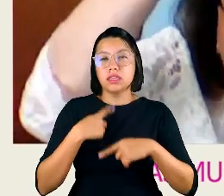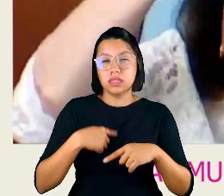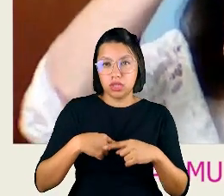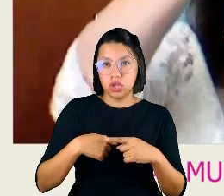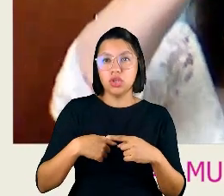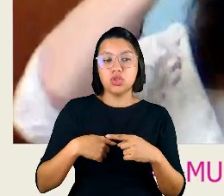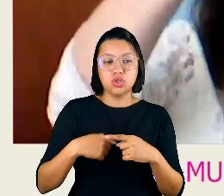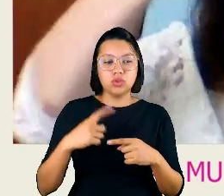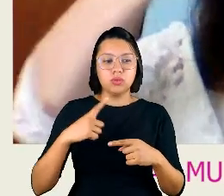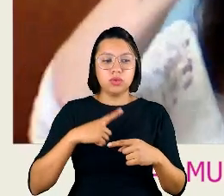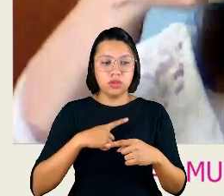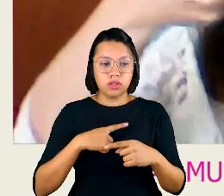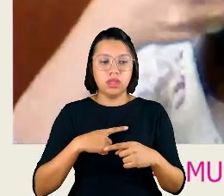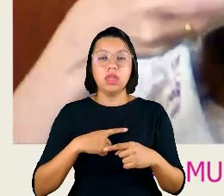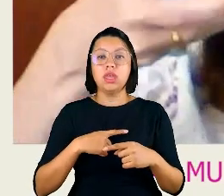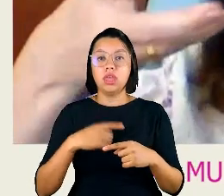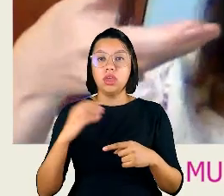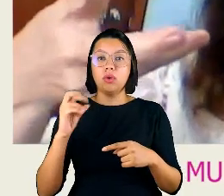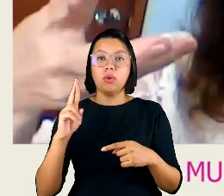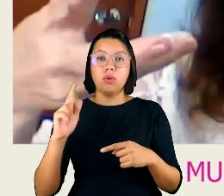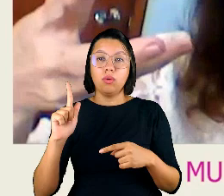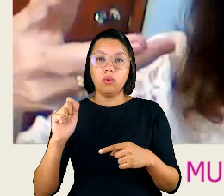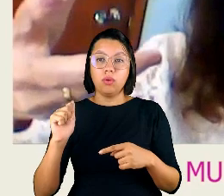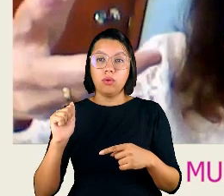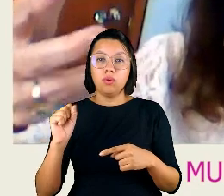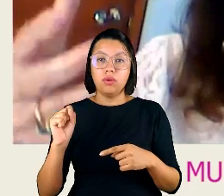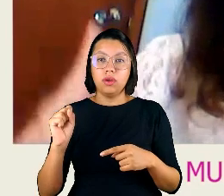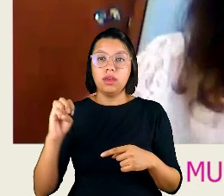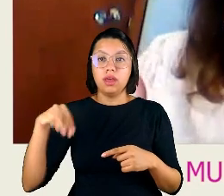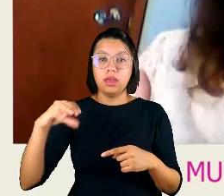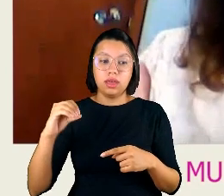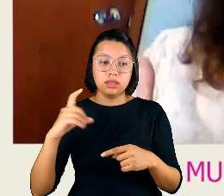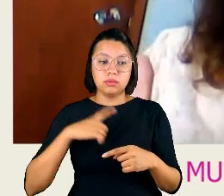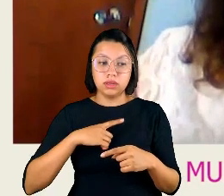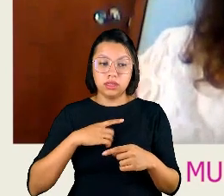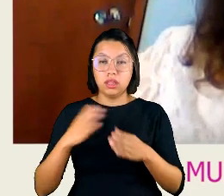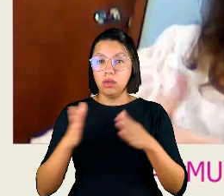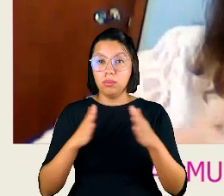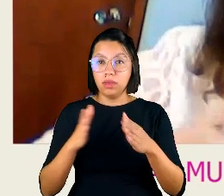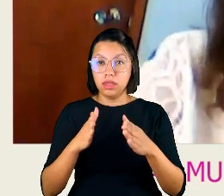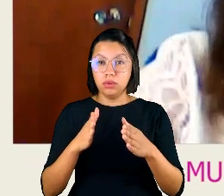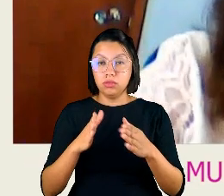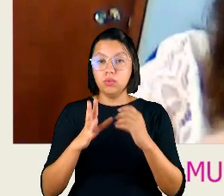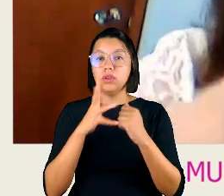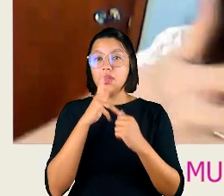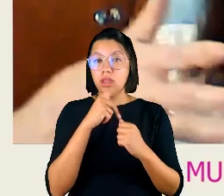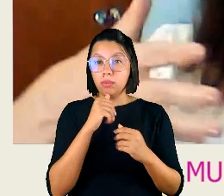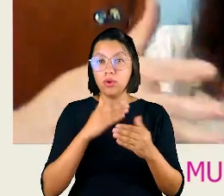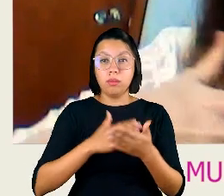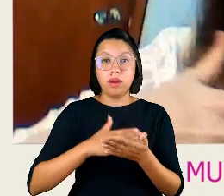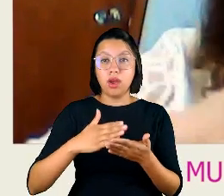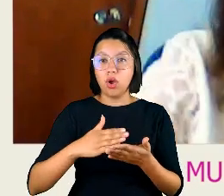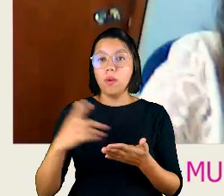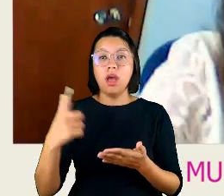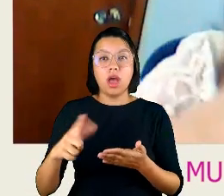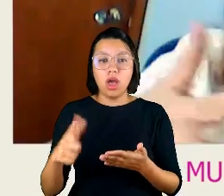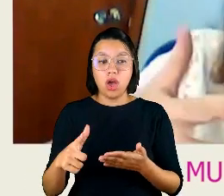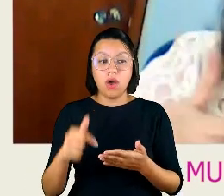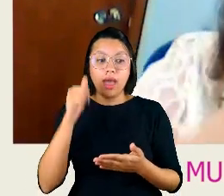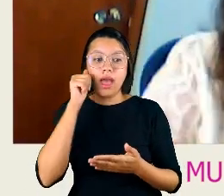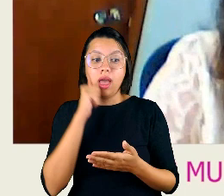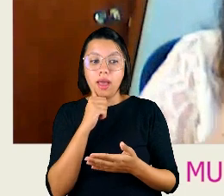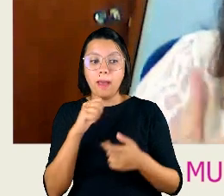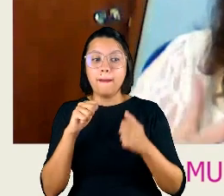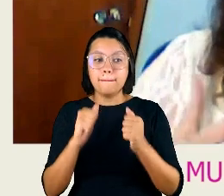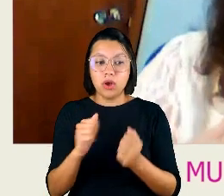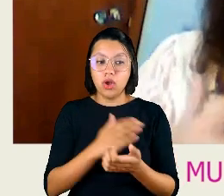e depois ele tem o tempo que demora para começar tudo de novo. E a mulher, ela pode começar a exercer. O